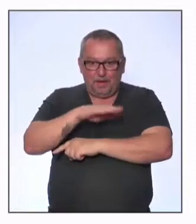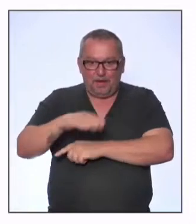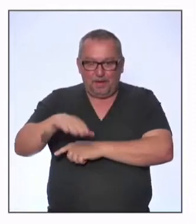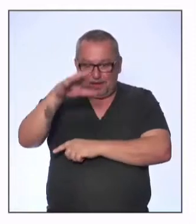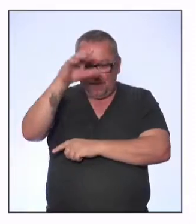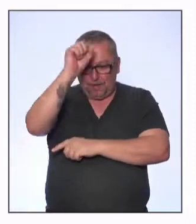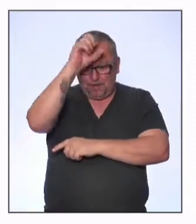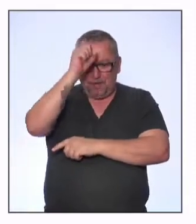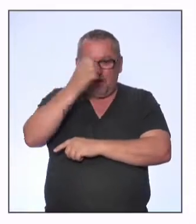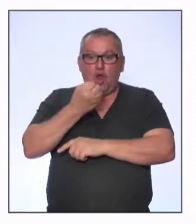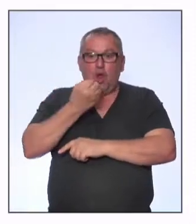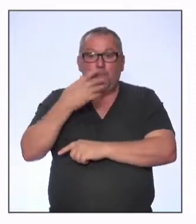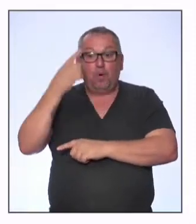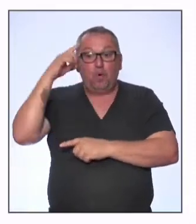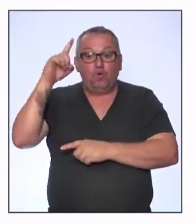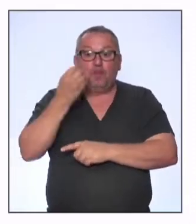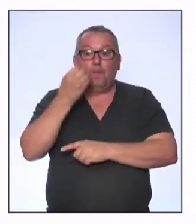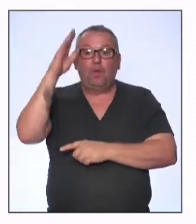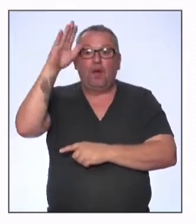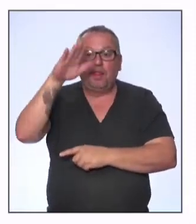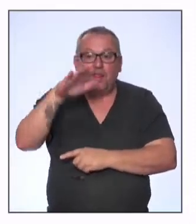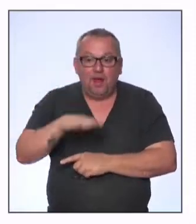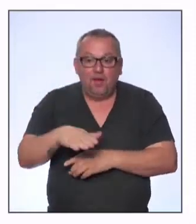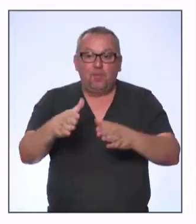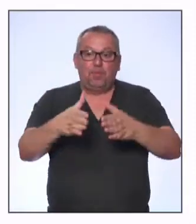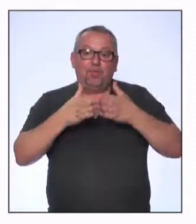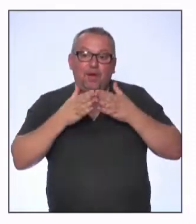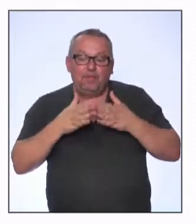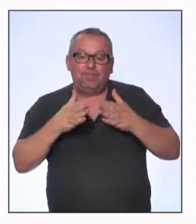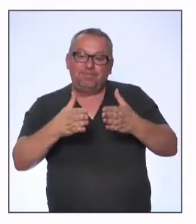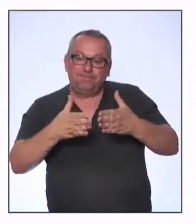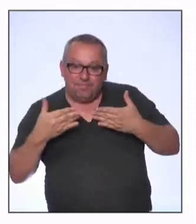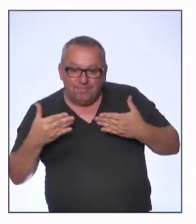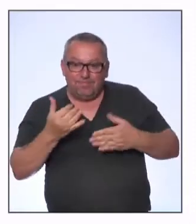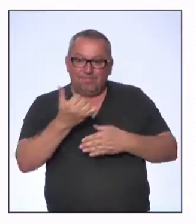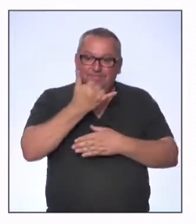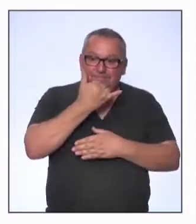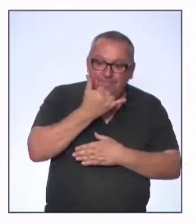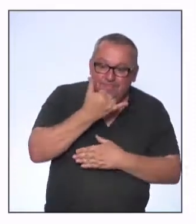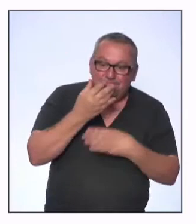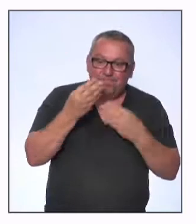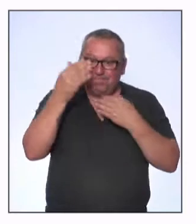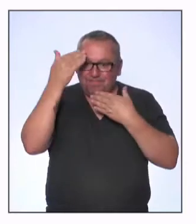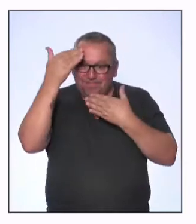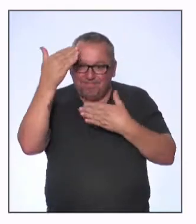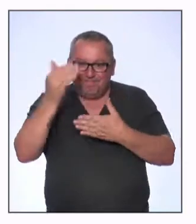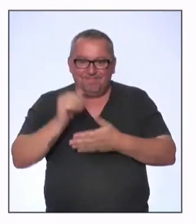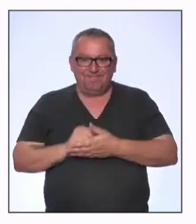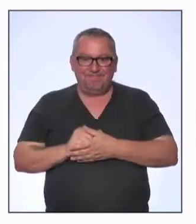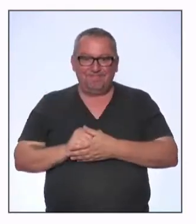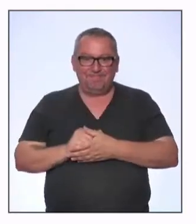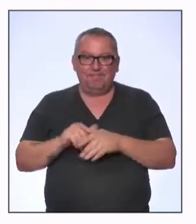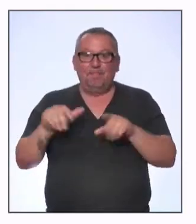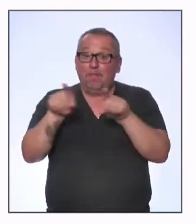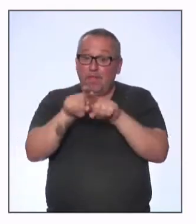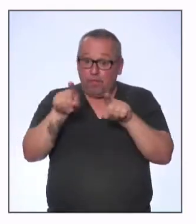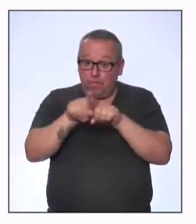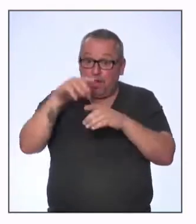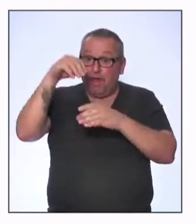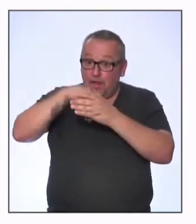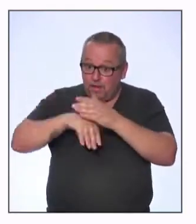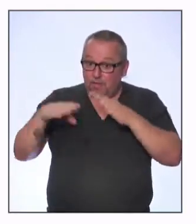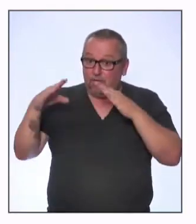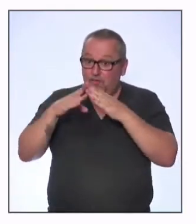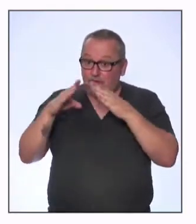aprendem a falar bom dia, boa tarde, por favor, com licença, desculpe, muito obrigada. É também em casa,